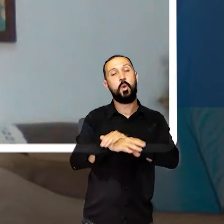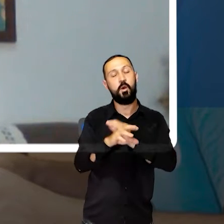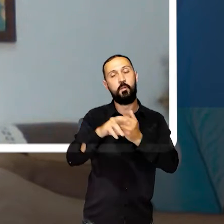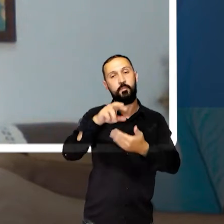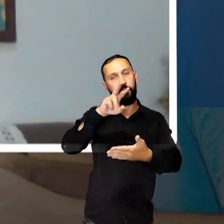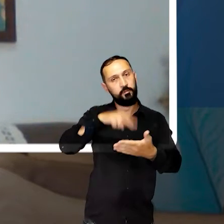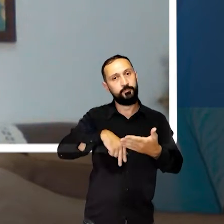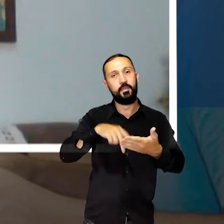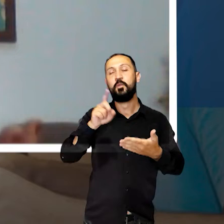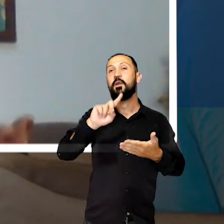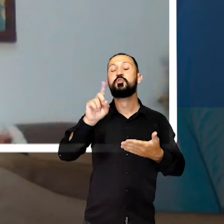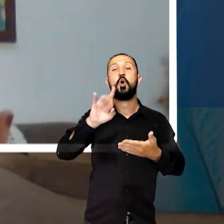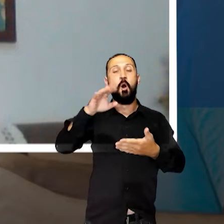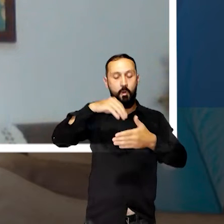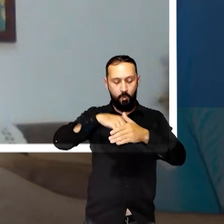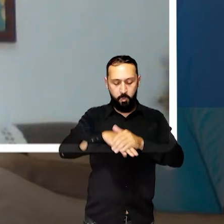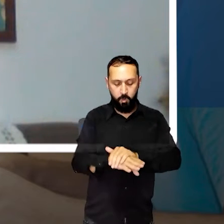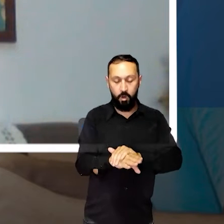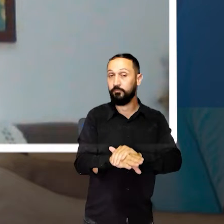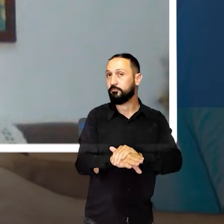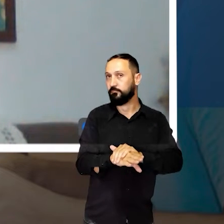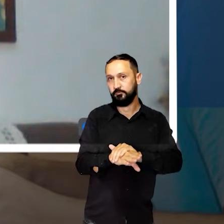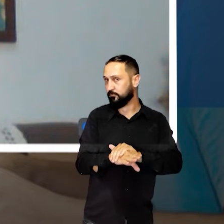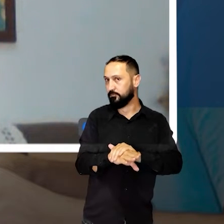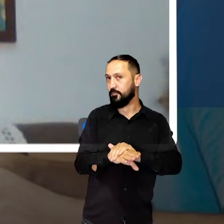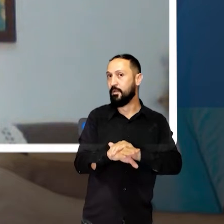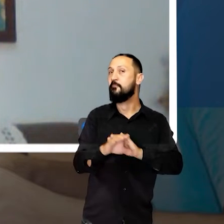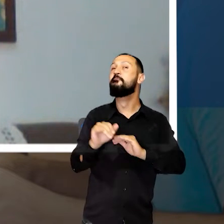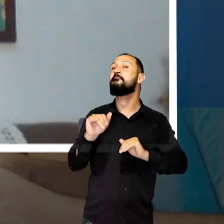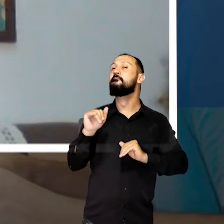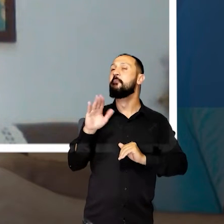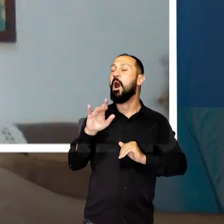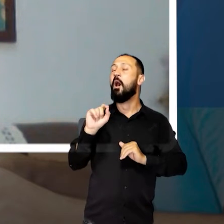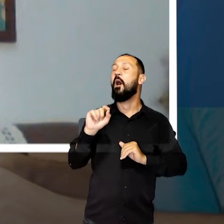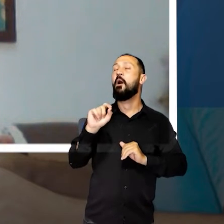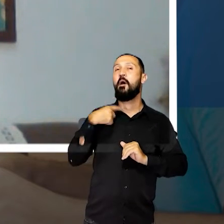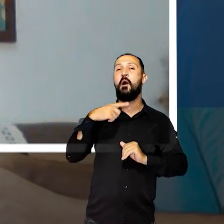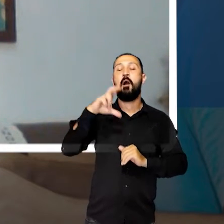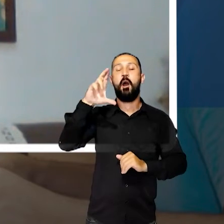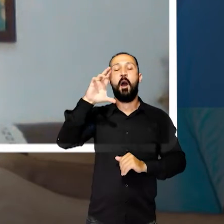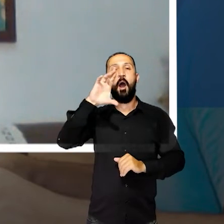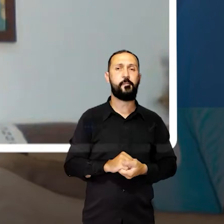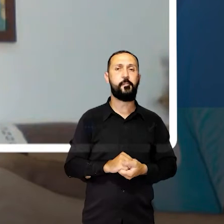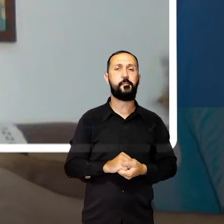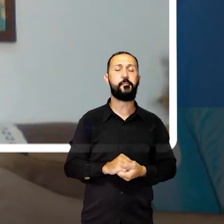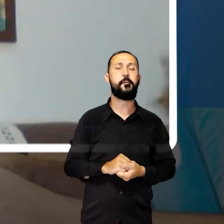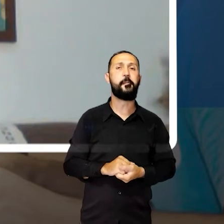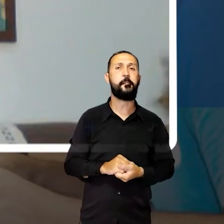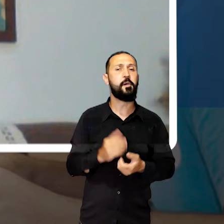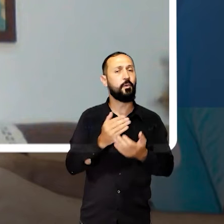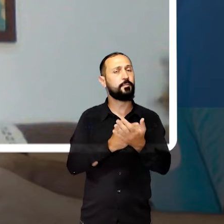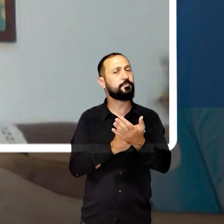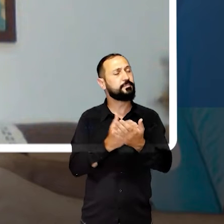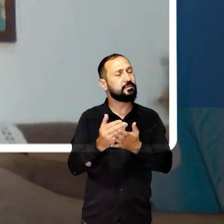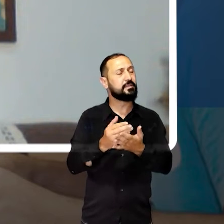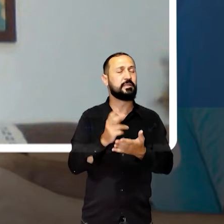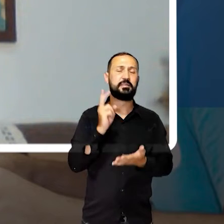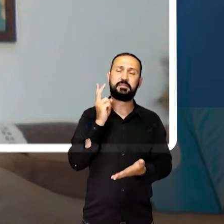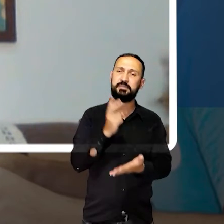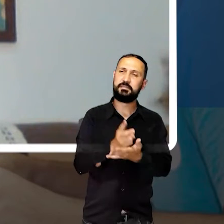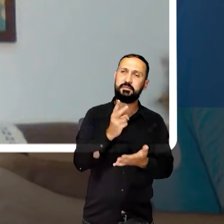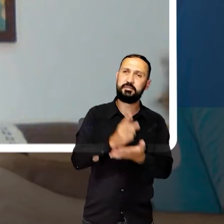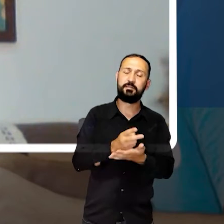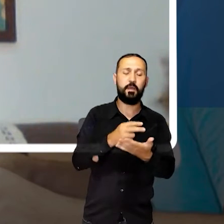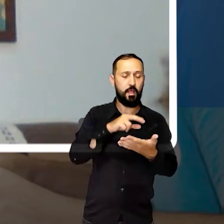da leitura é mais que um hábito. Tem que ser realmente uma paixão. Começar é